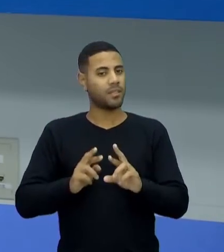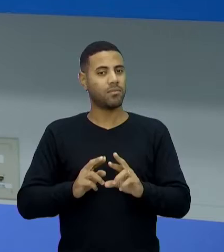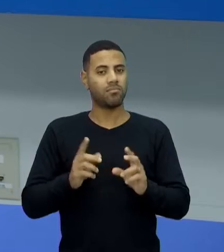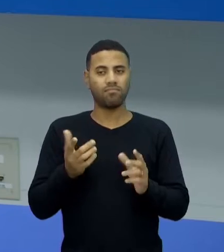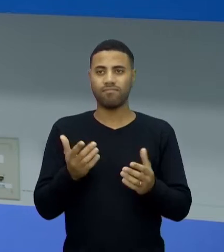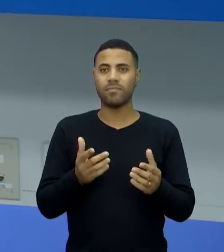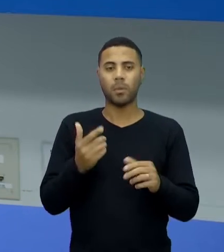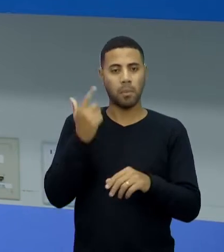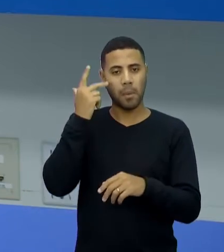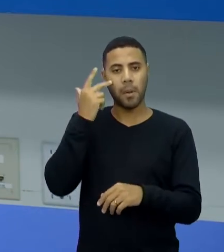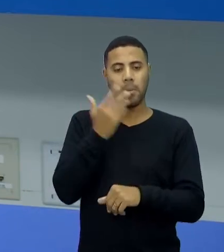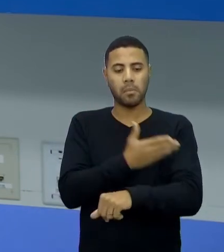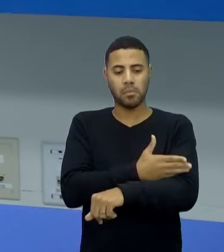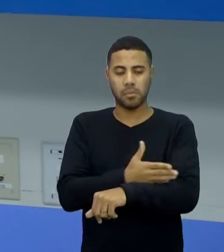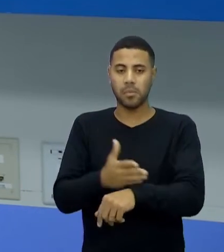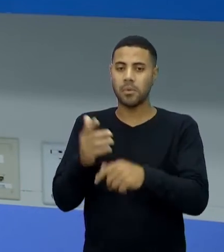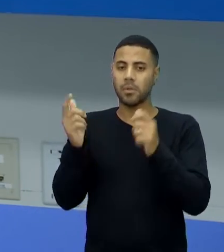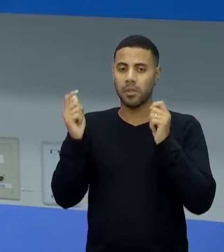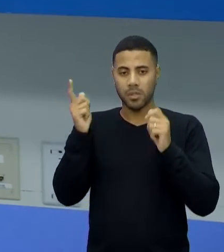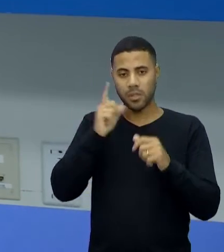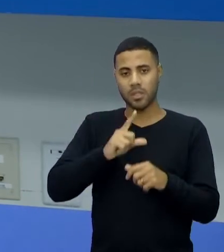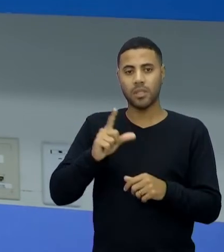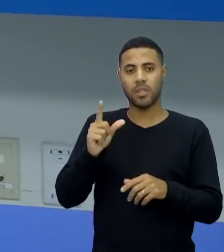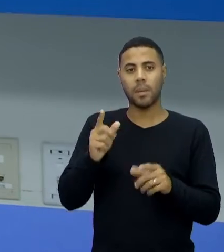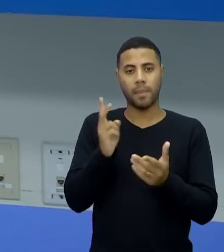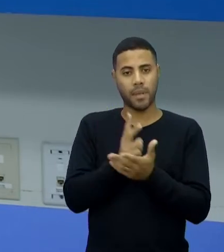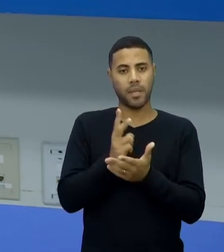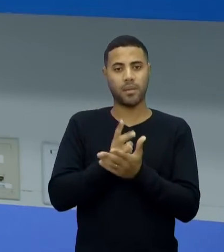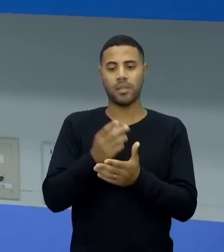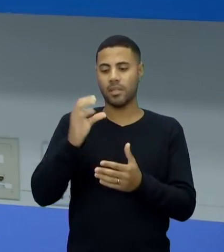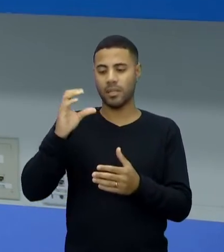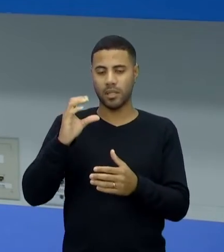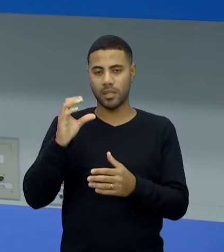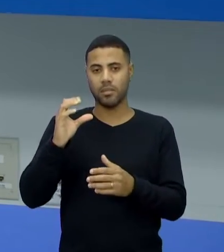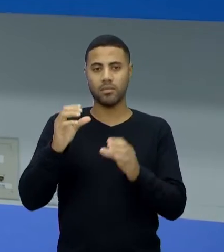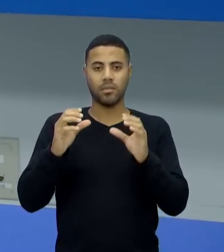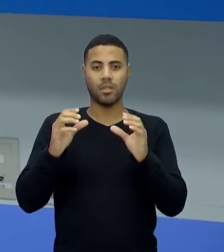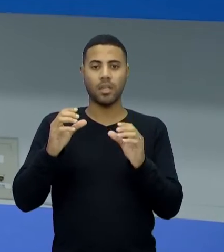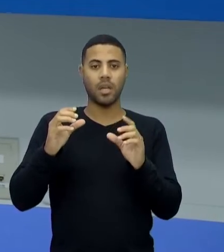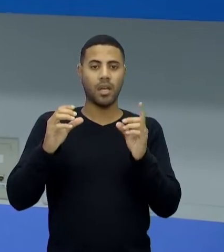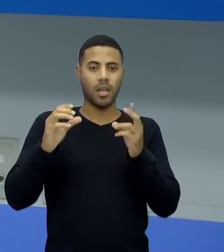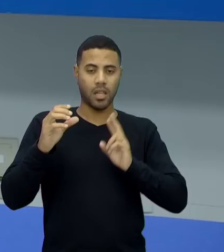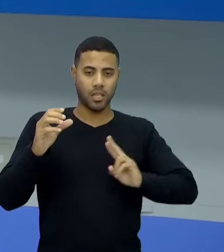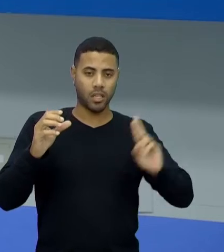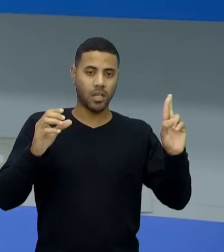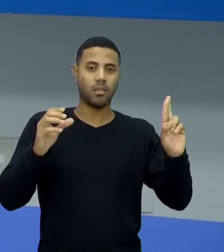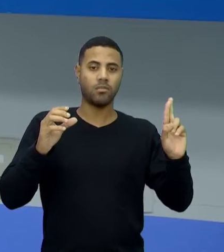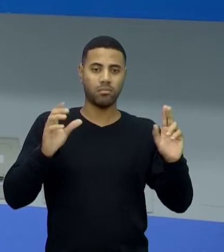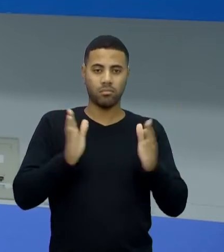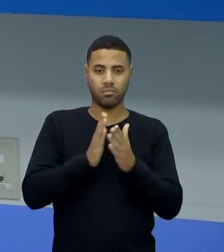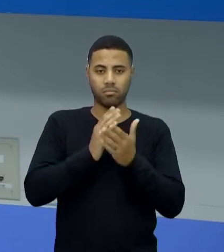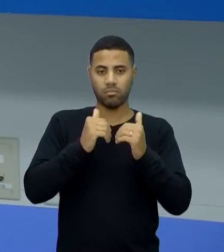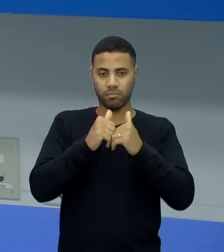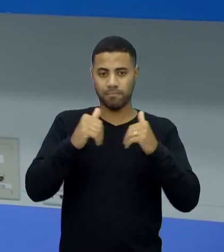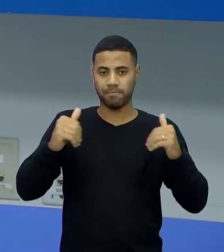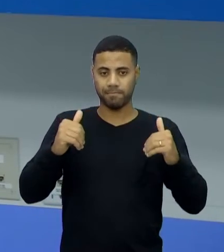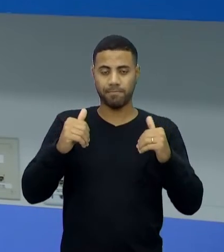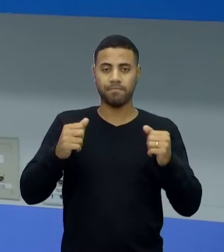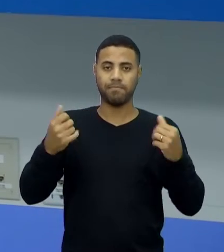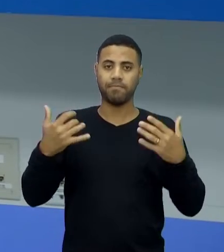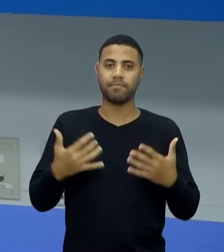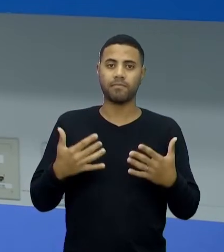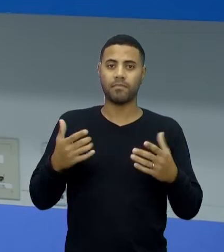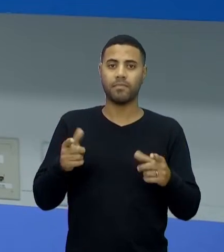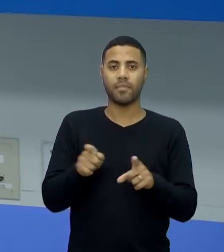impossível que ela chegue a se tornar ela mesma um dogmatismo isso que o niet tá tá apontando pra gente no